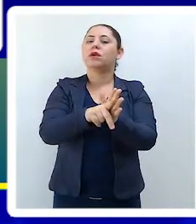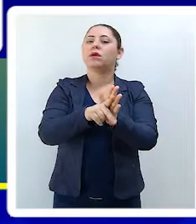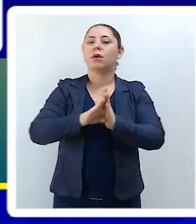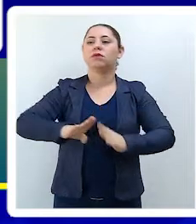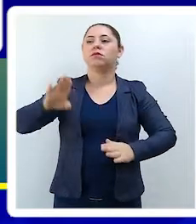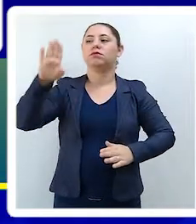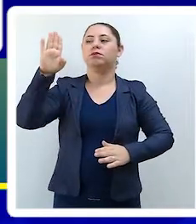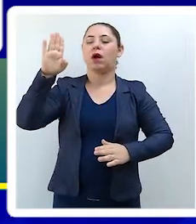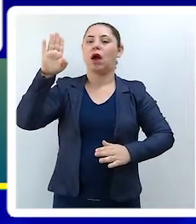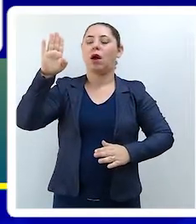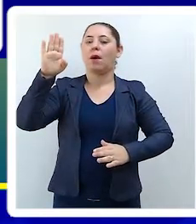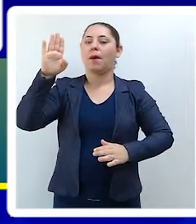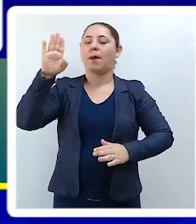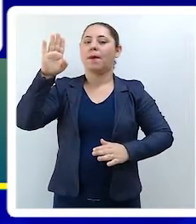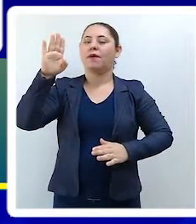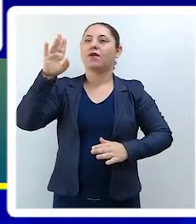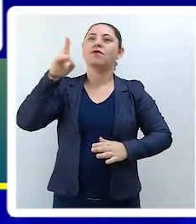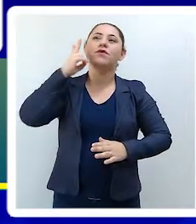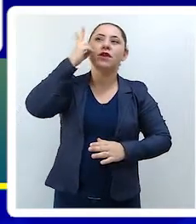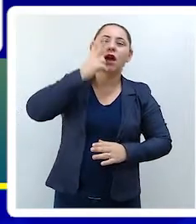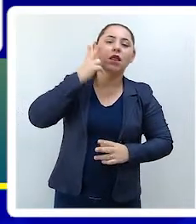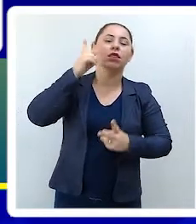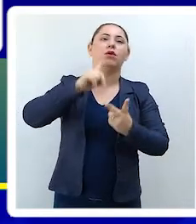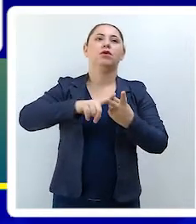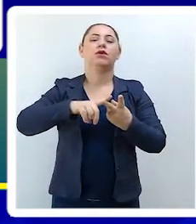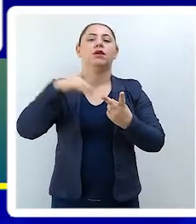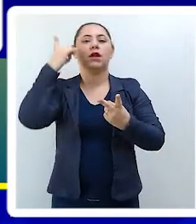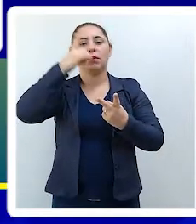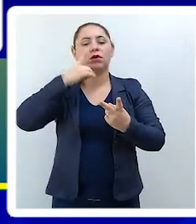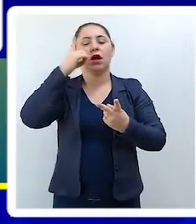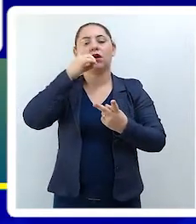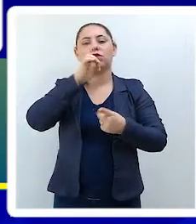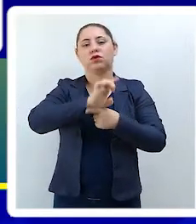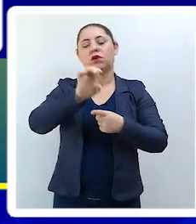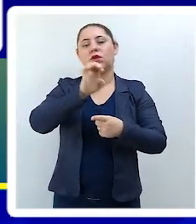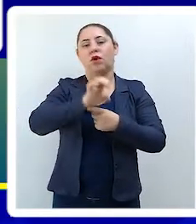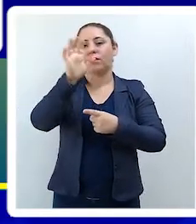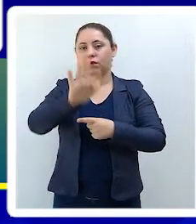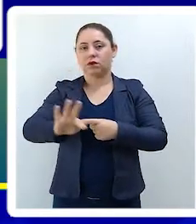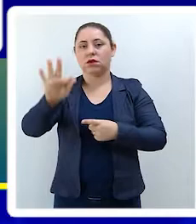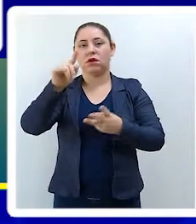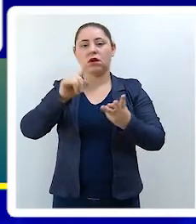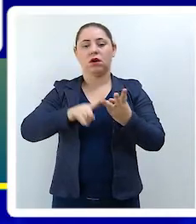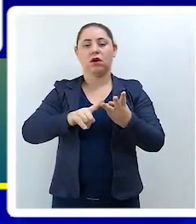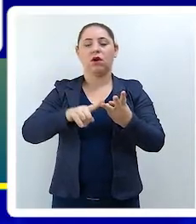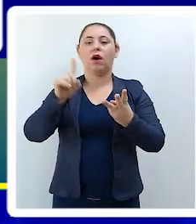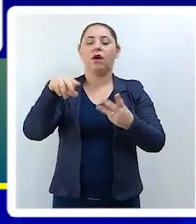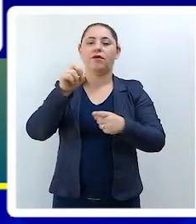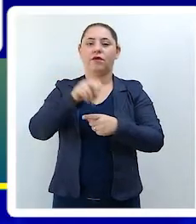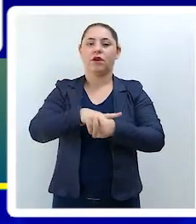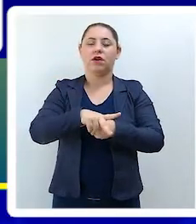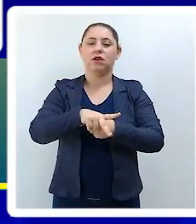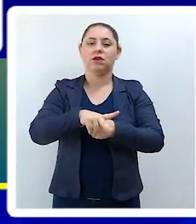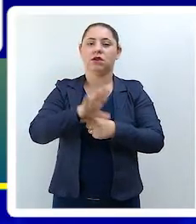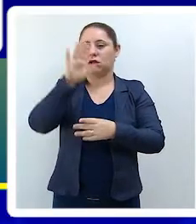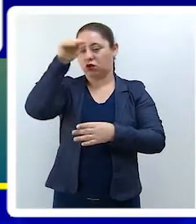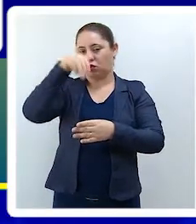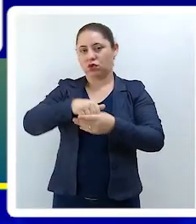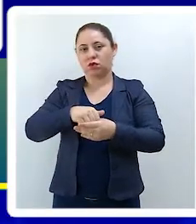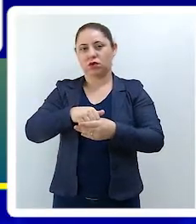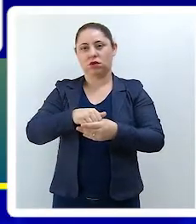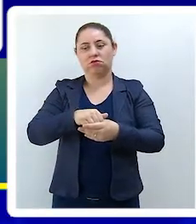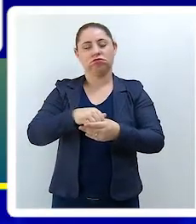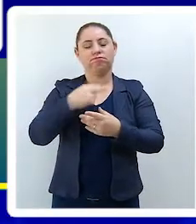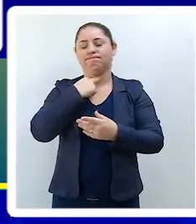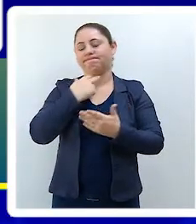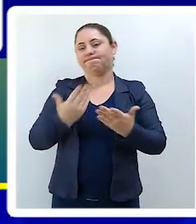cargos de candidatura proporcional, vereador, deputados estaduais e federais, né, para os cargos da eleição